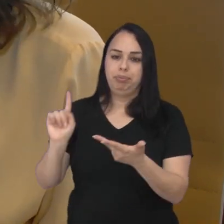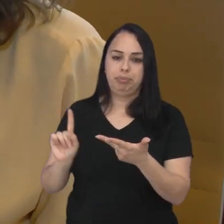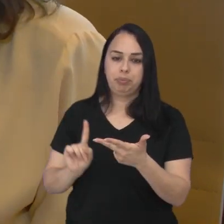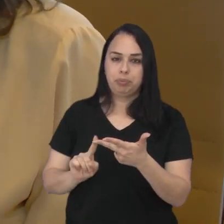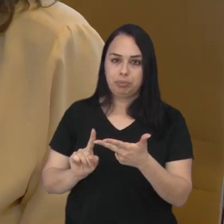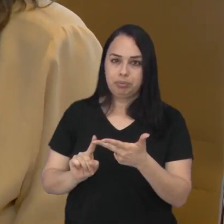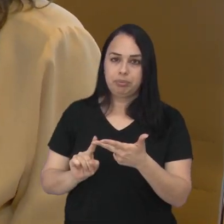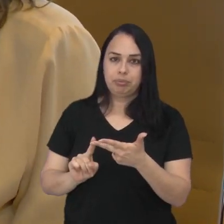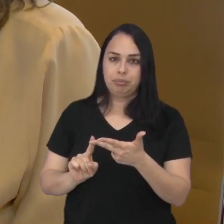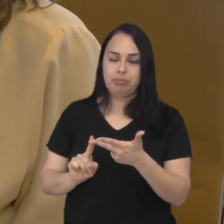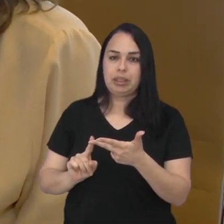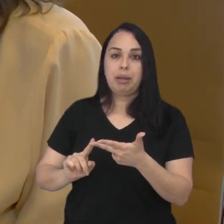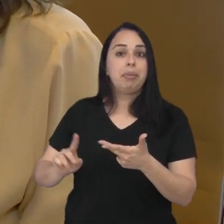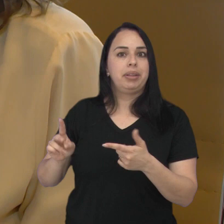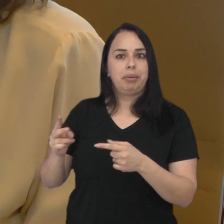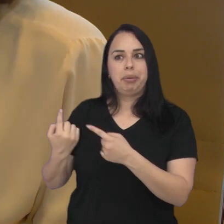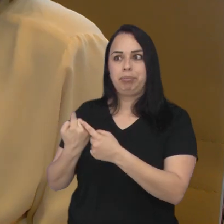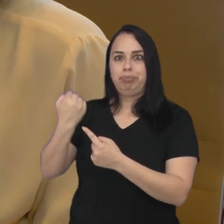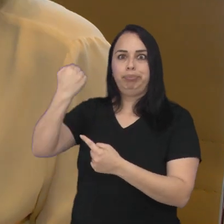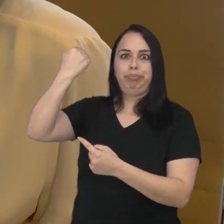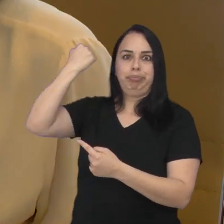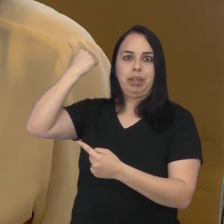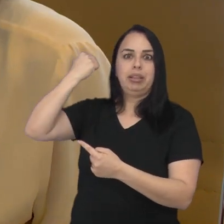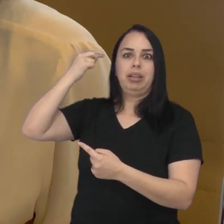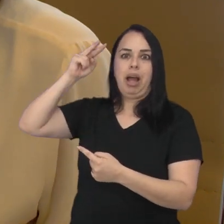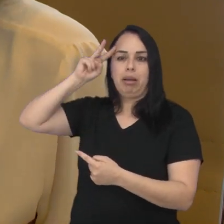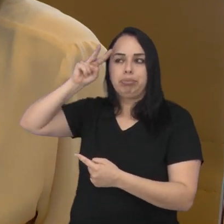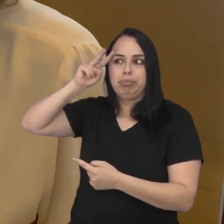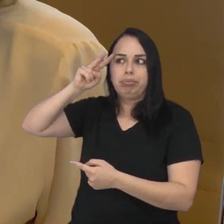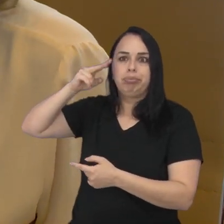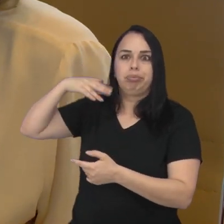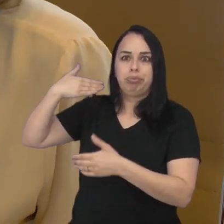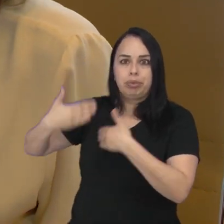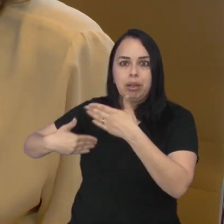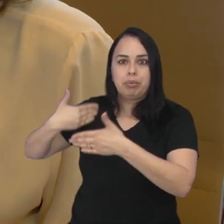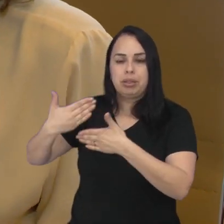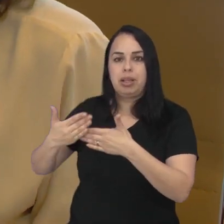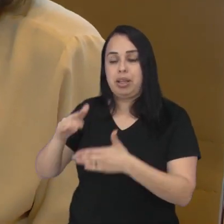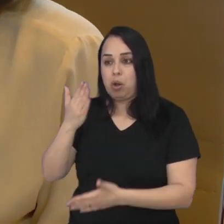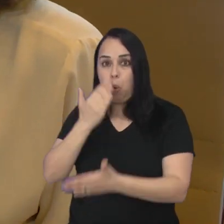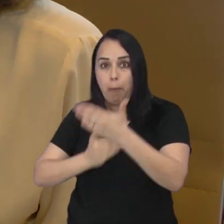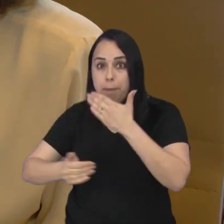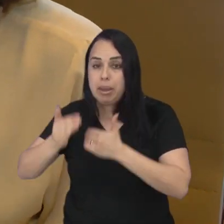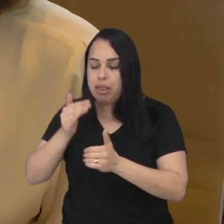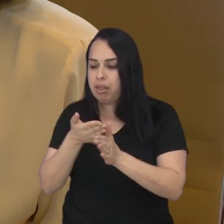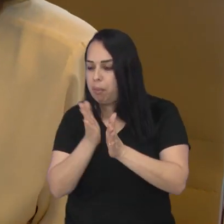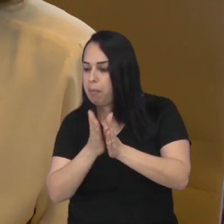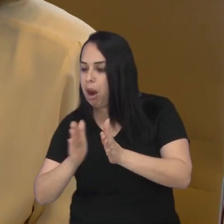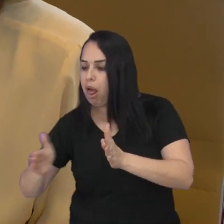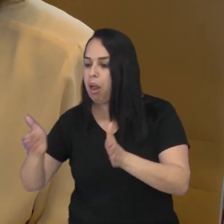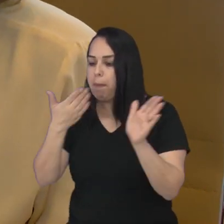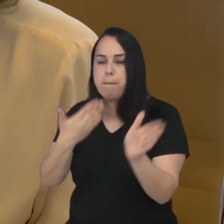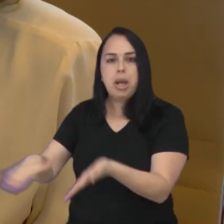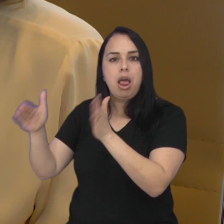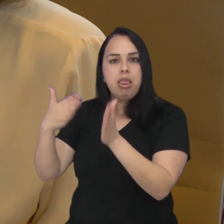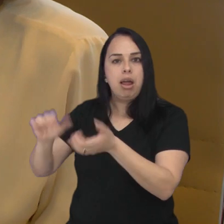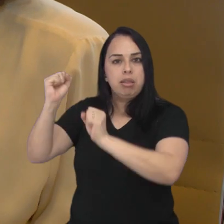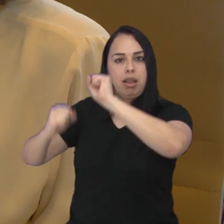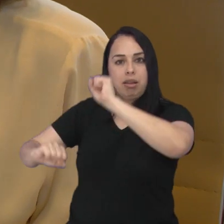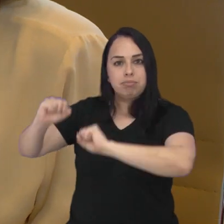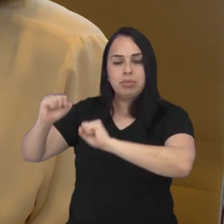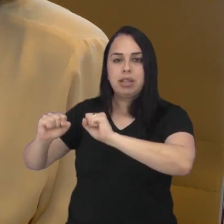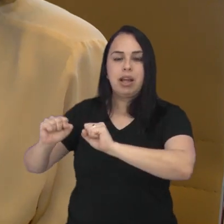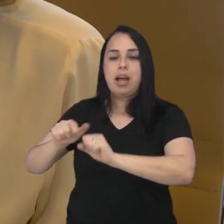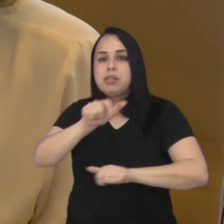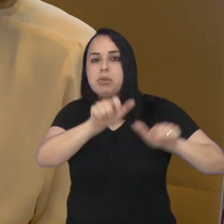hábito e nós estamos falando em história de um indivíduo. E os alimentos ultraprocessados entraram